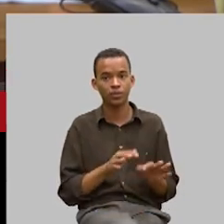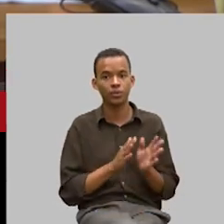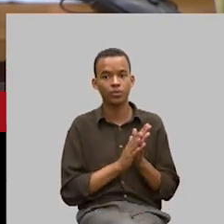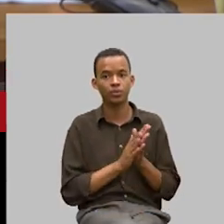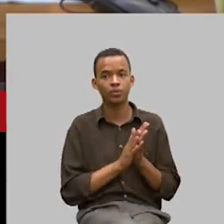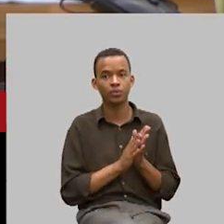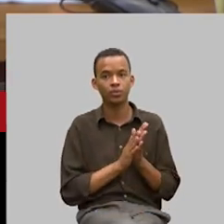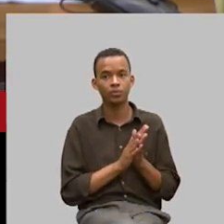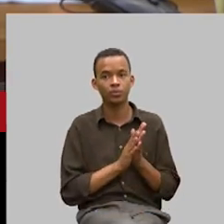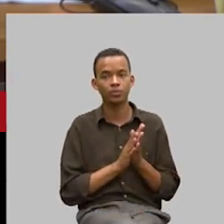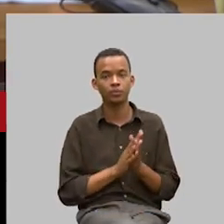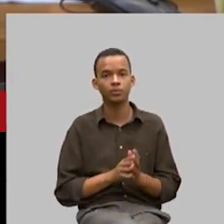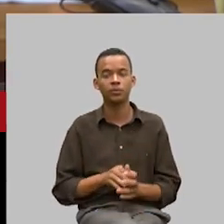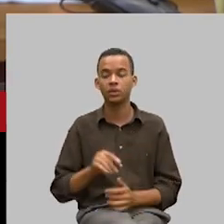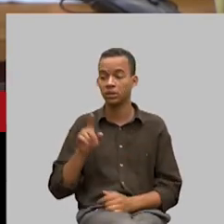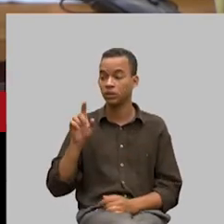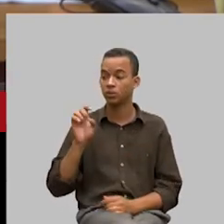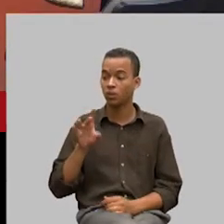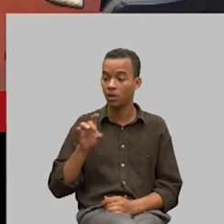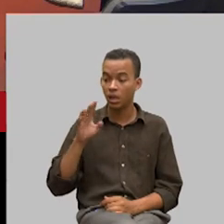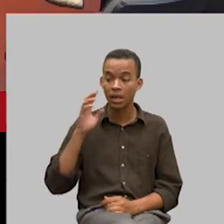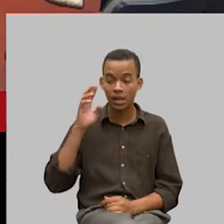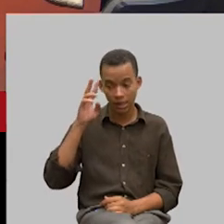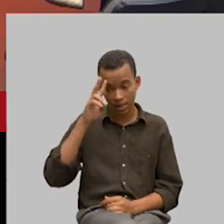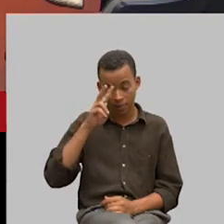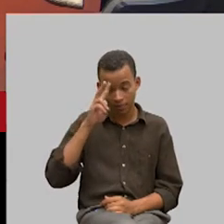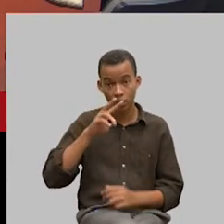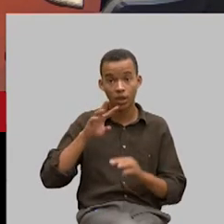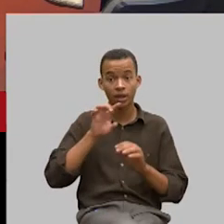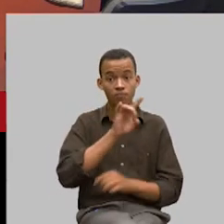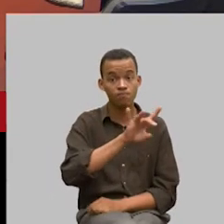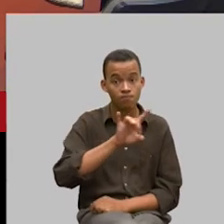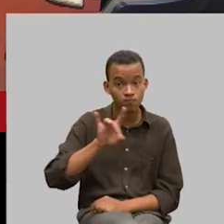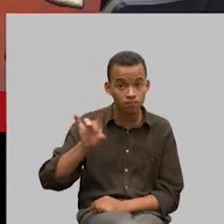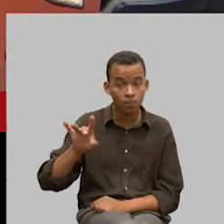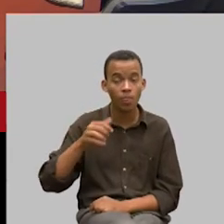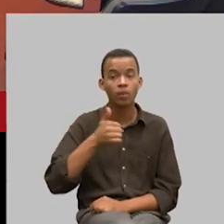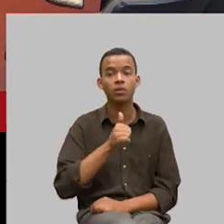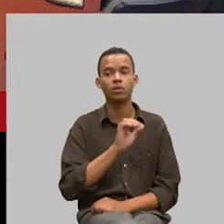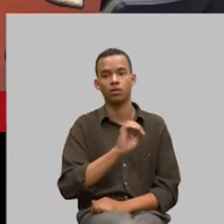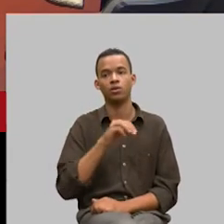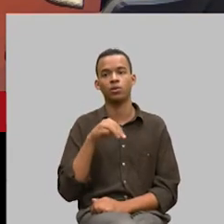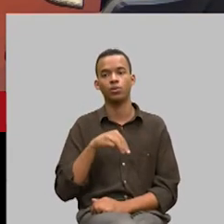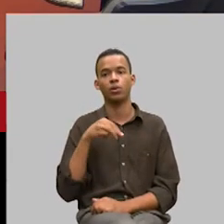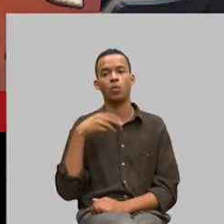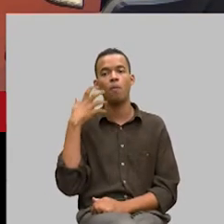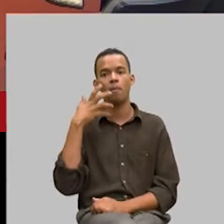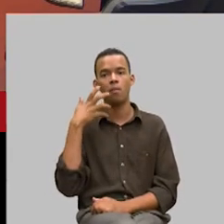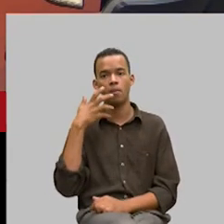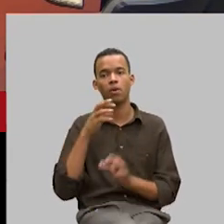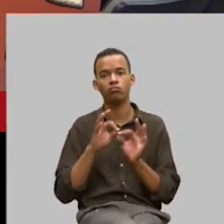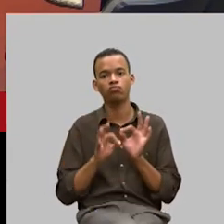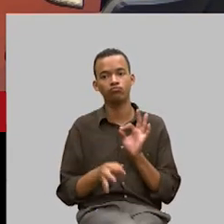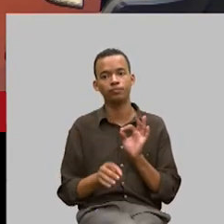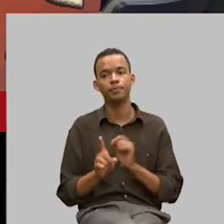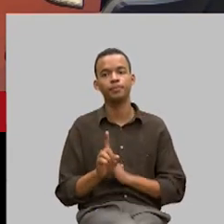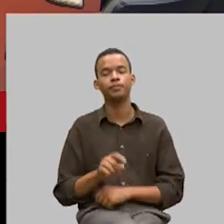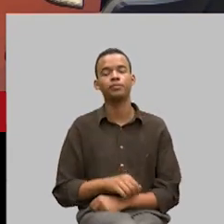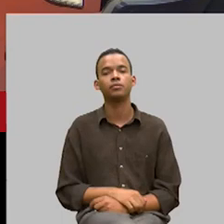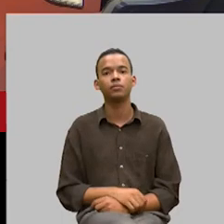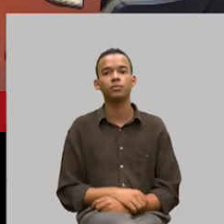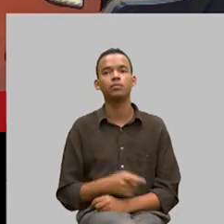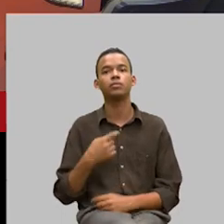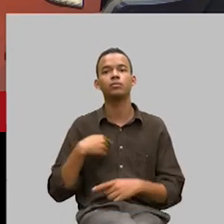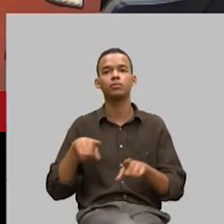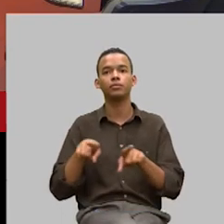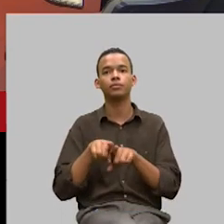só lembrando pros expositores são 10 minutos para cada apresentação por favor pode continuar eh e queria cumprimentar também